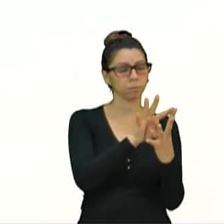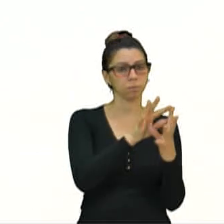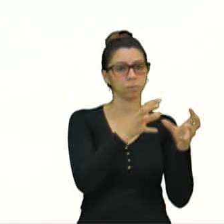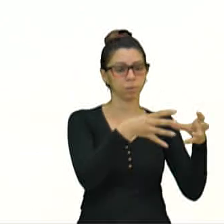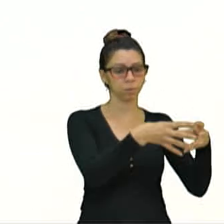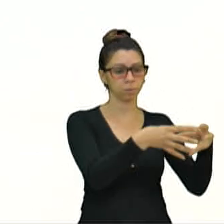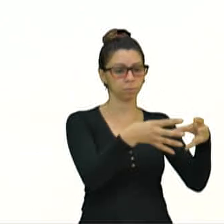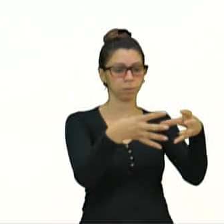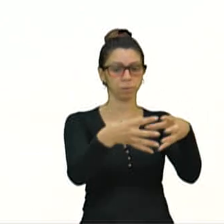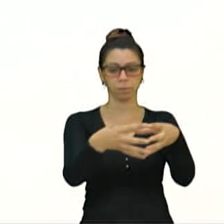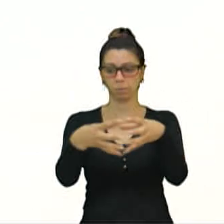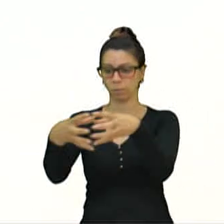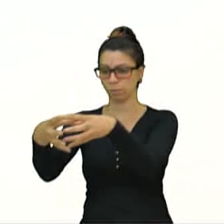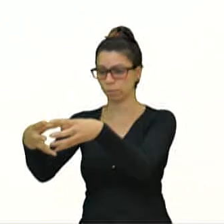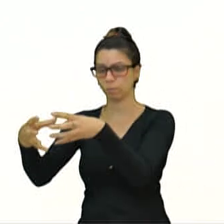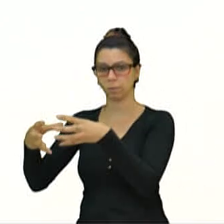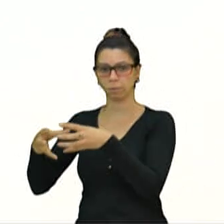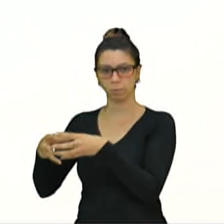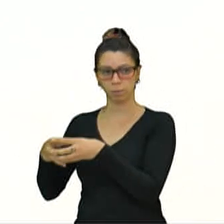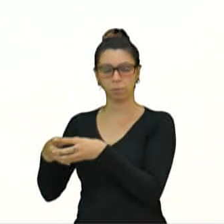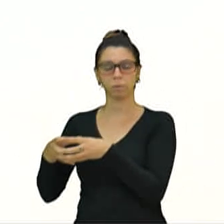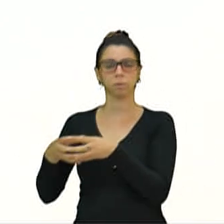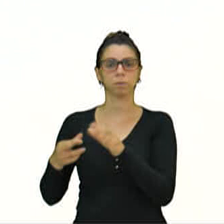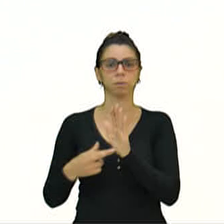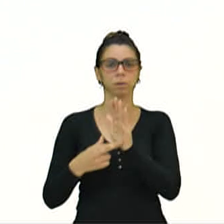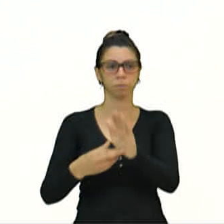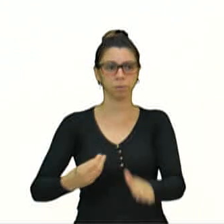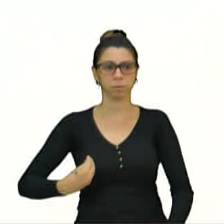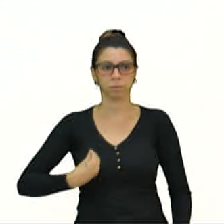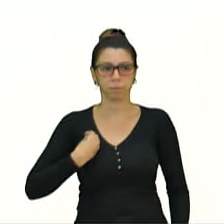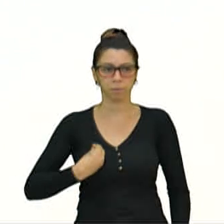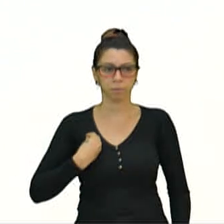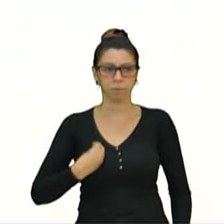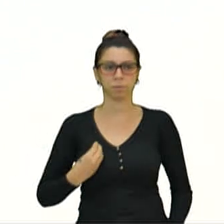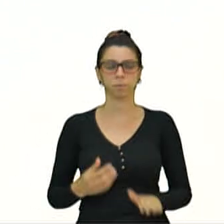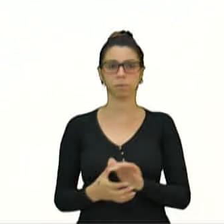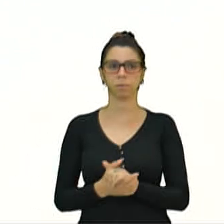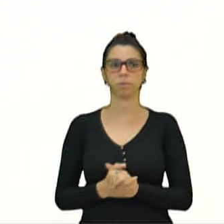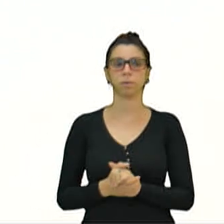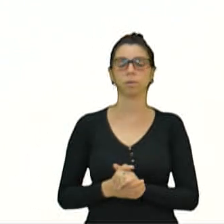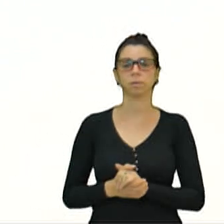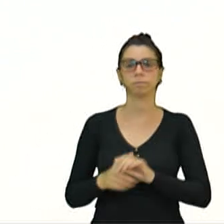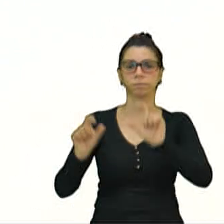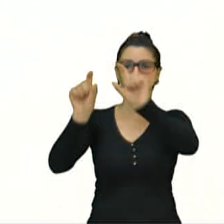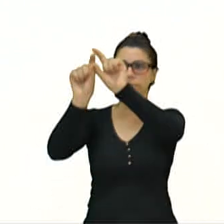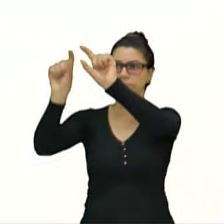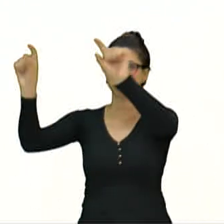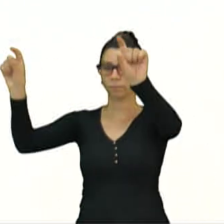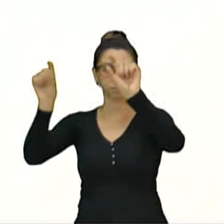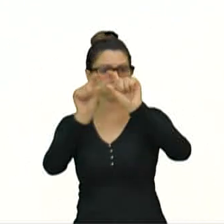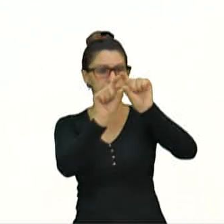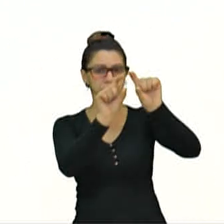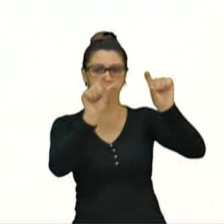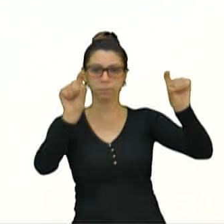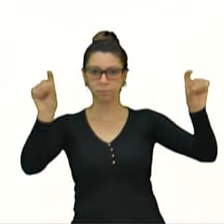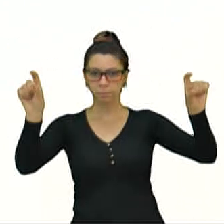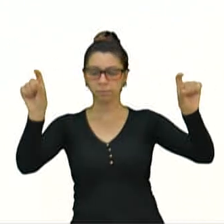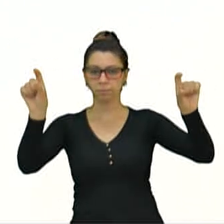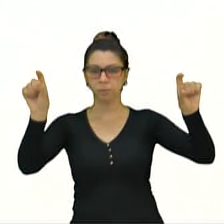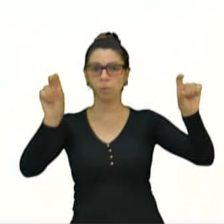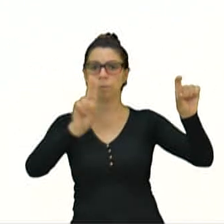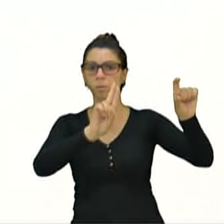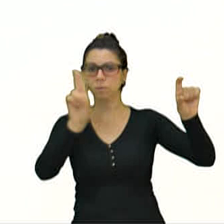com representantes vivos: as cicadófitas, as gincófitas, coniferófitas e